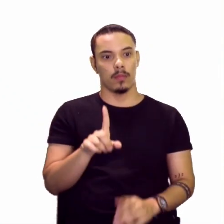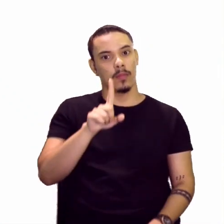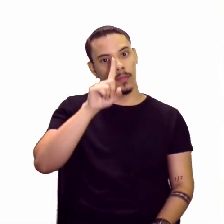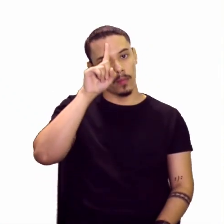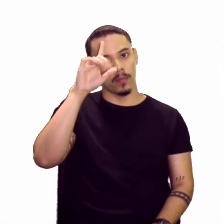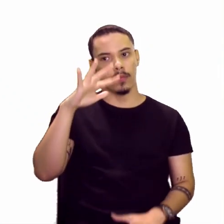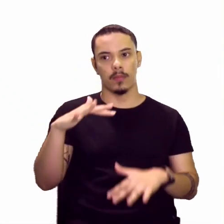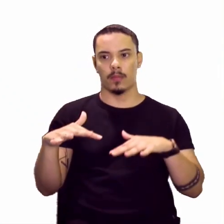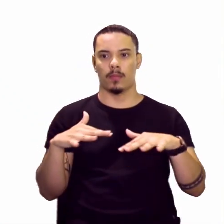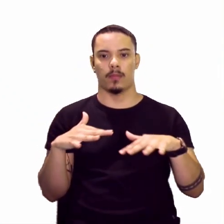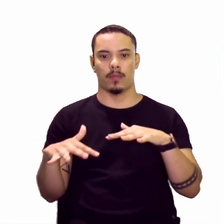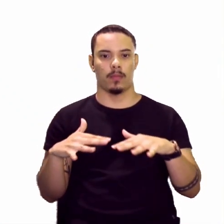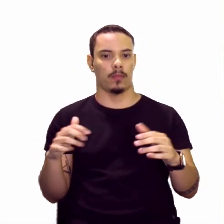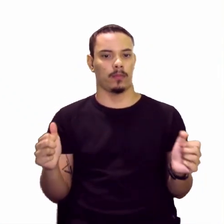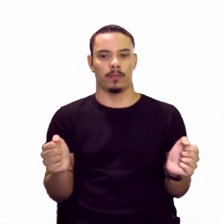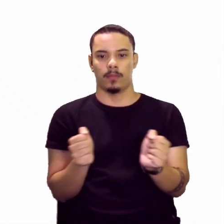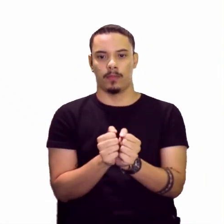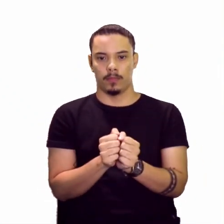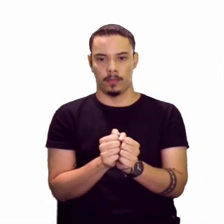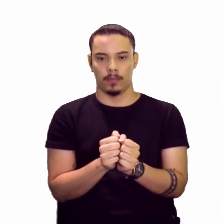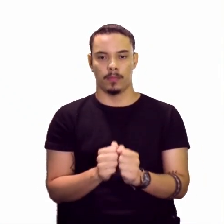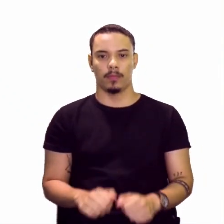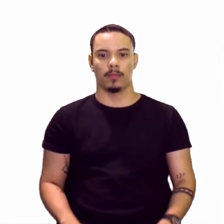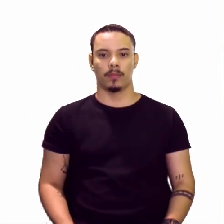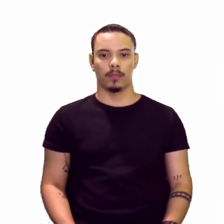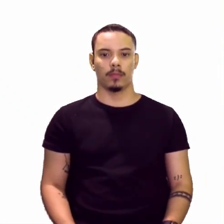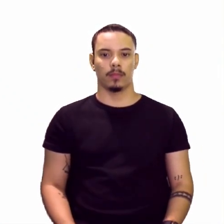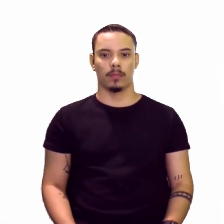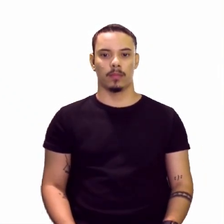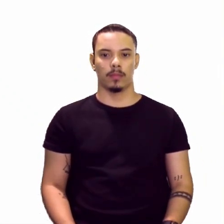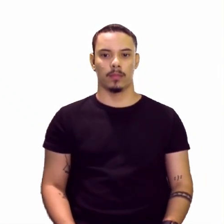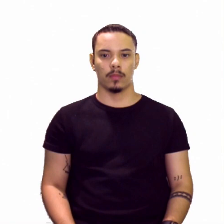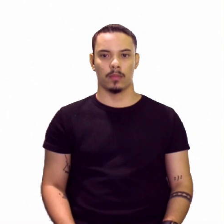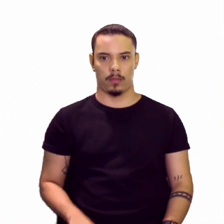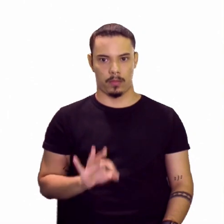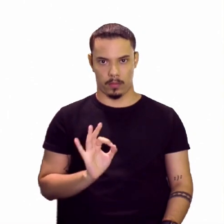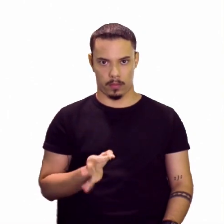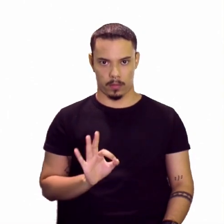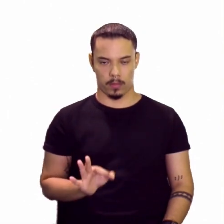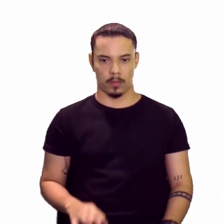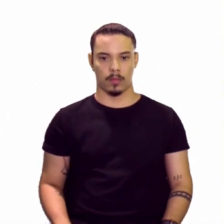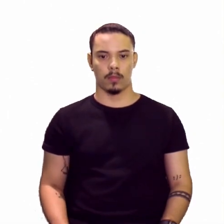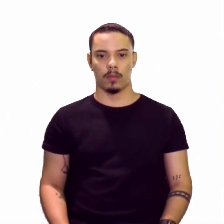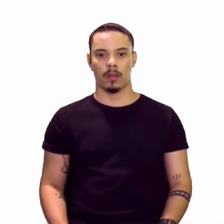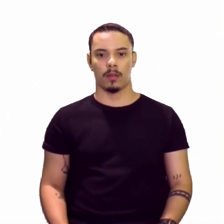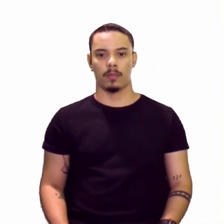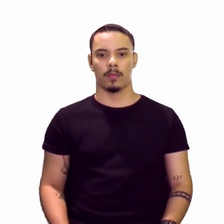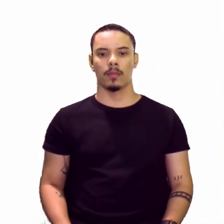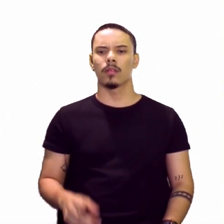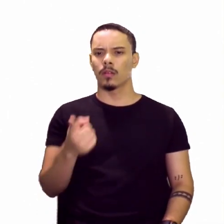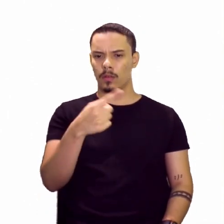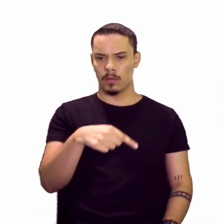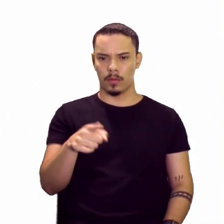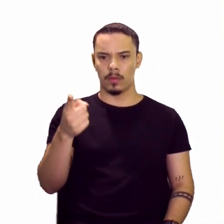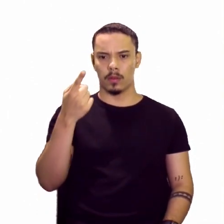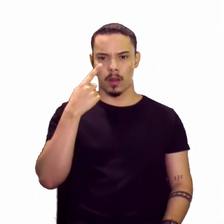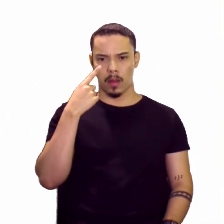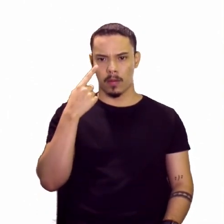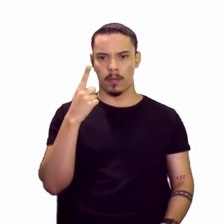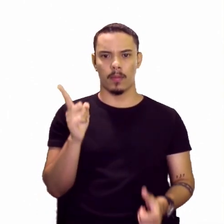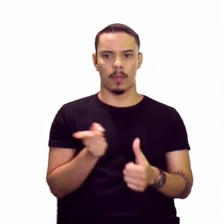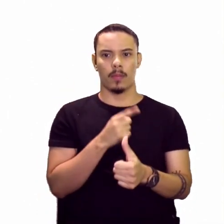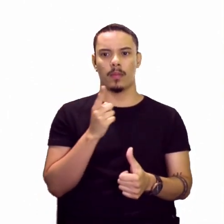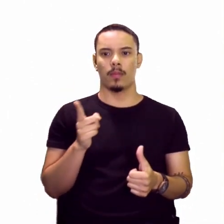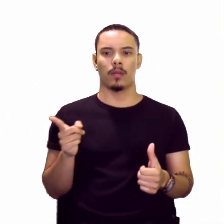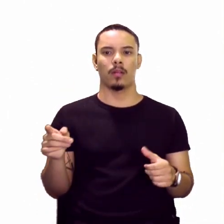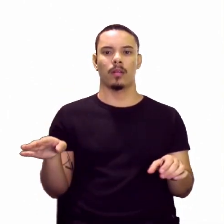de movimento, né? E uma equação é derivada da outra equação. Vocês viram que essa primeira aí foi